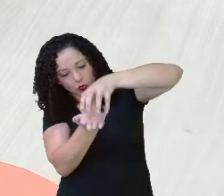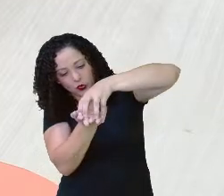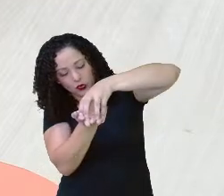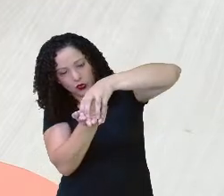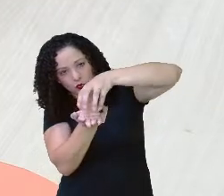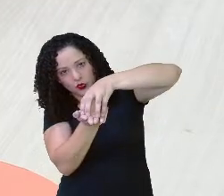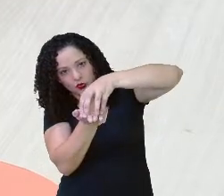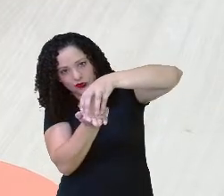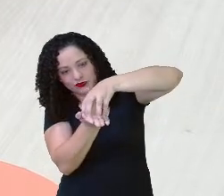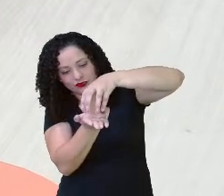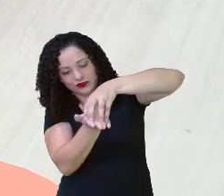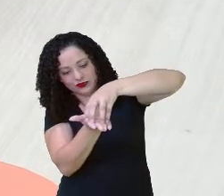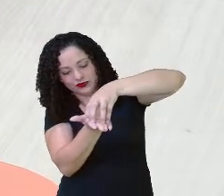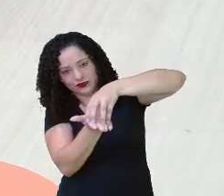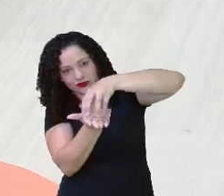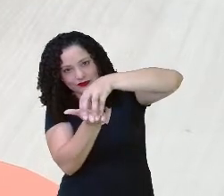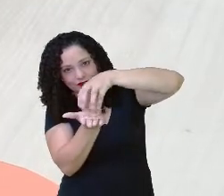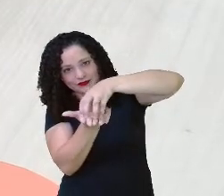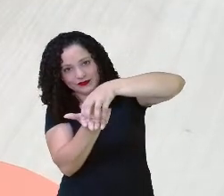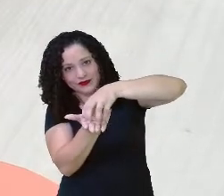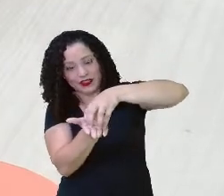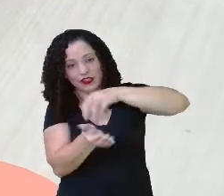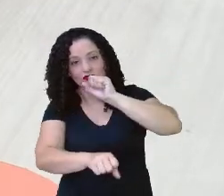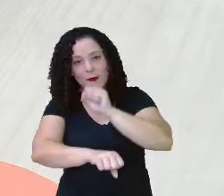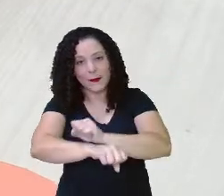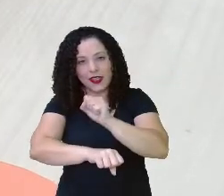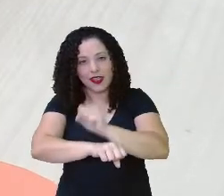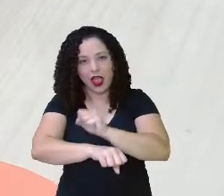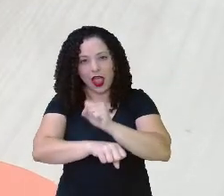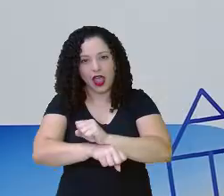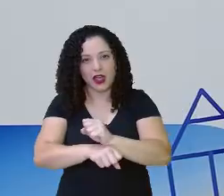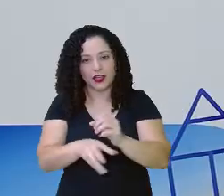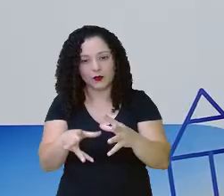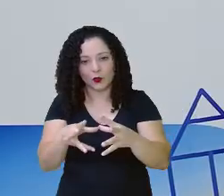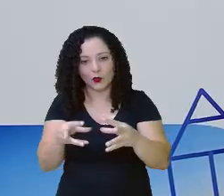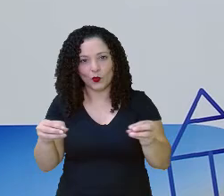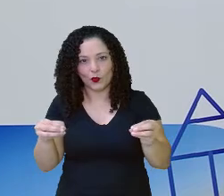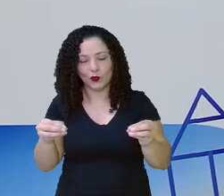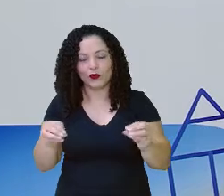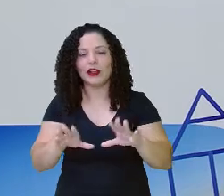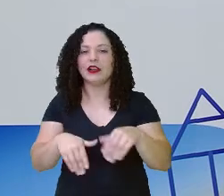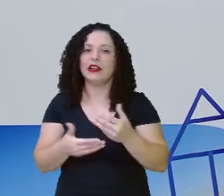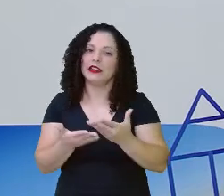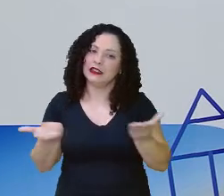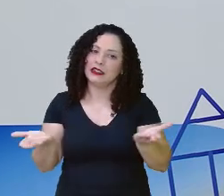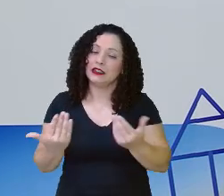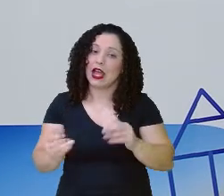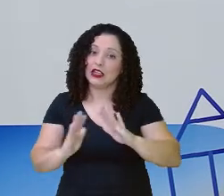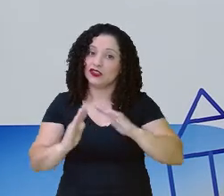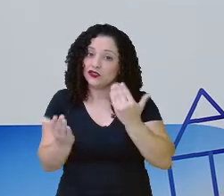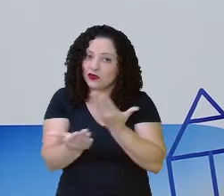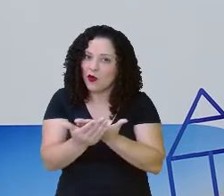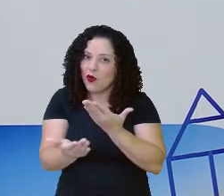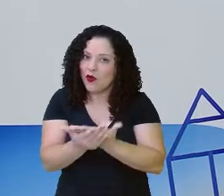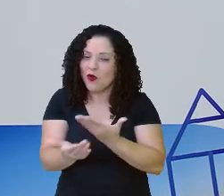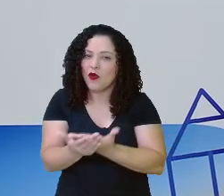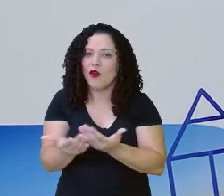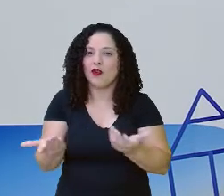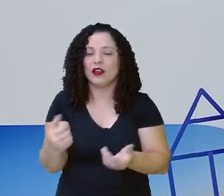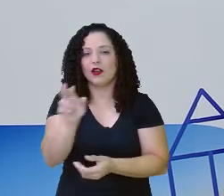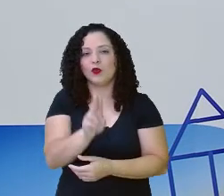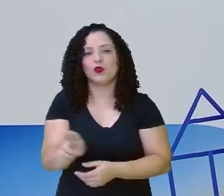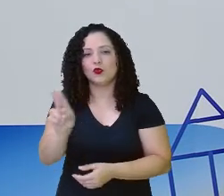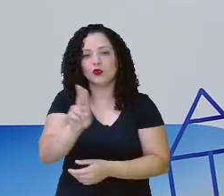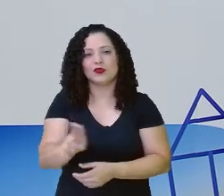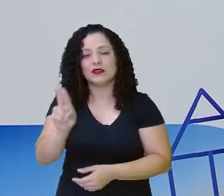aqui também, ó. E deixa secar. Se você estiver fazendo na escola, sua professora de repente costuma usar cola quente, você pode